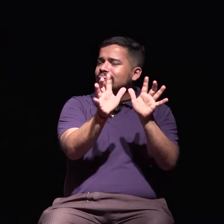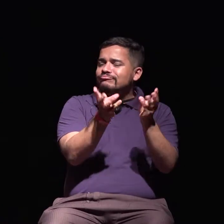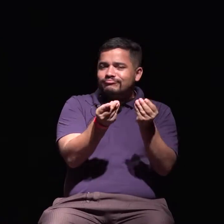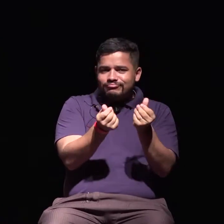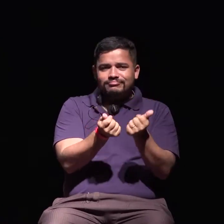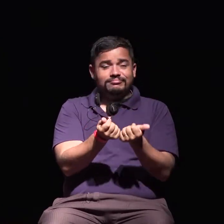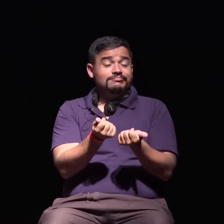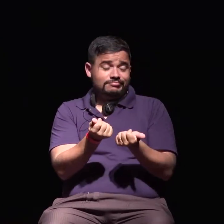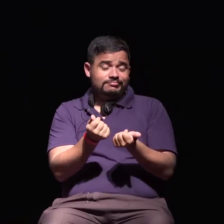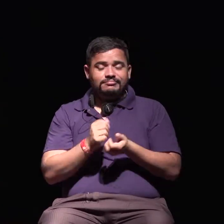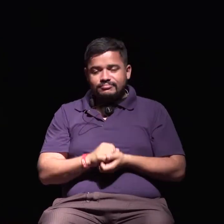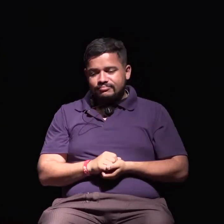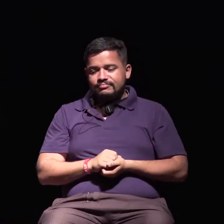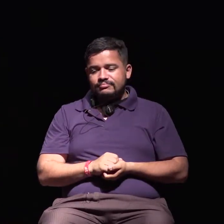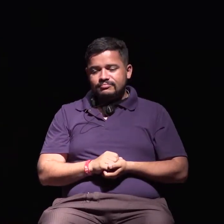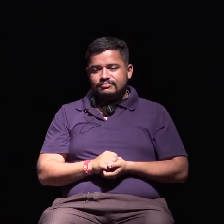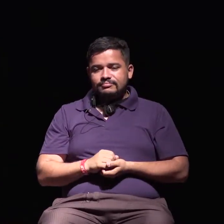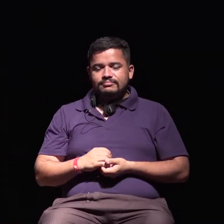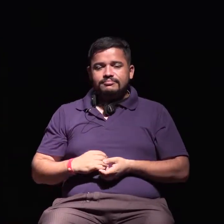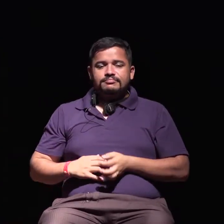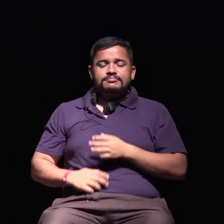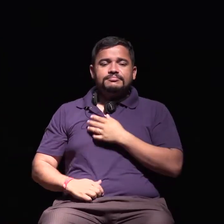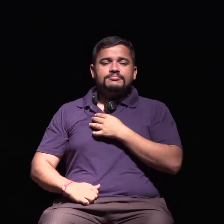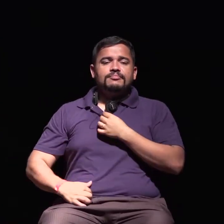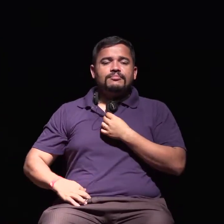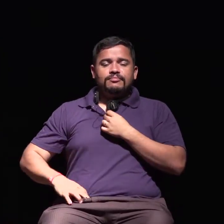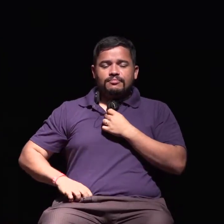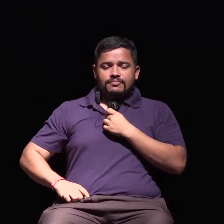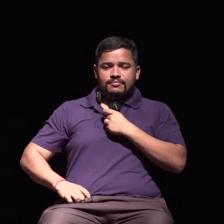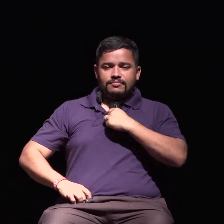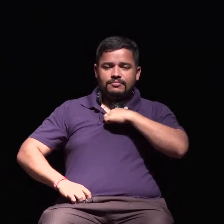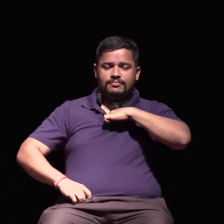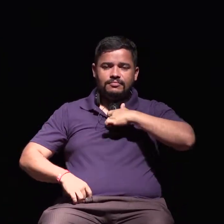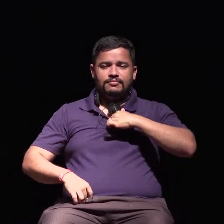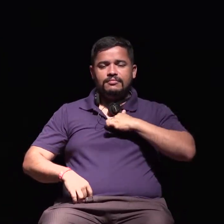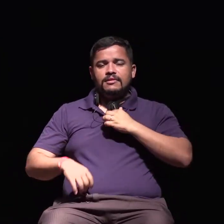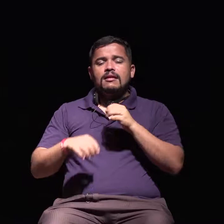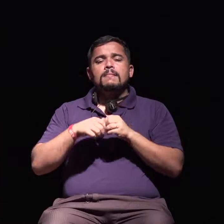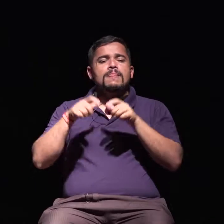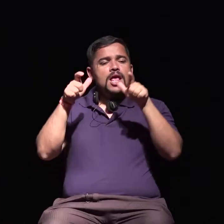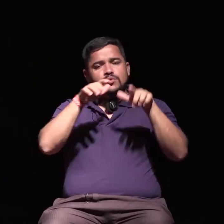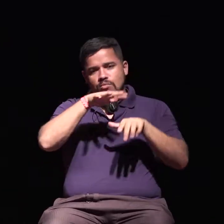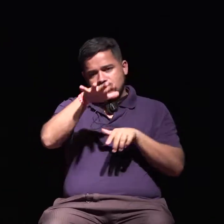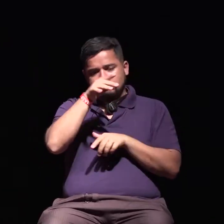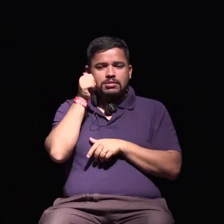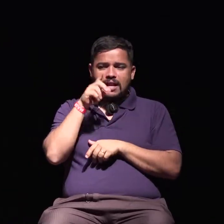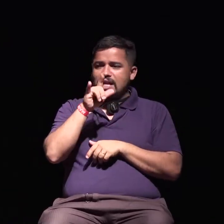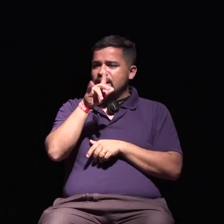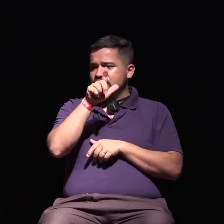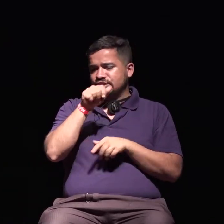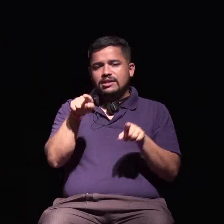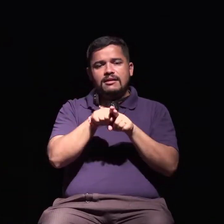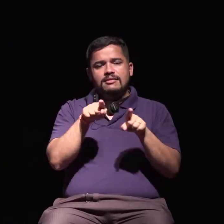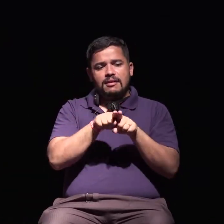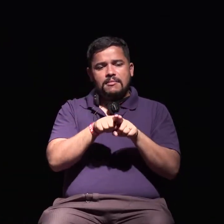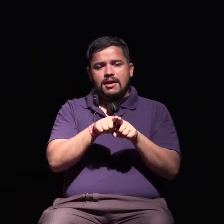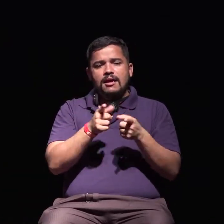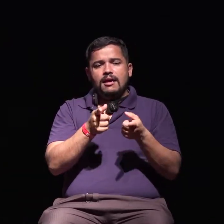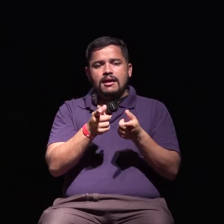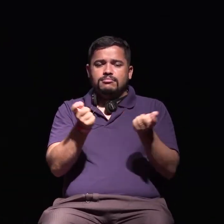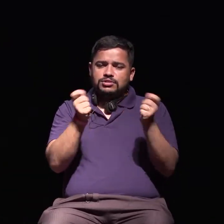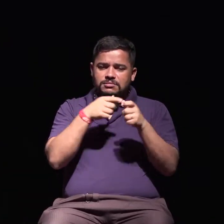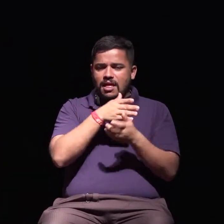apenas potencialidade. E o lugar da experiência inaugurado por Lygia em suas obras, a ruptura dos bichos em relação à